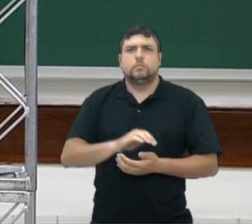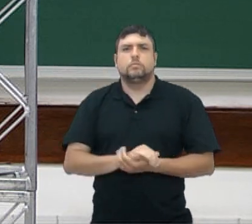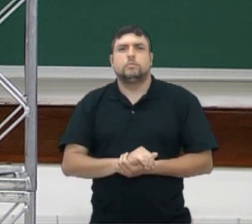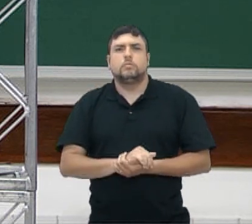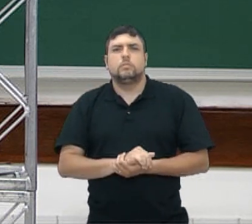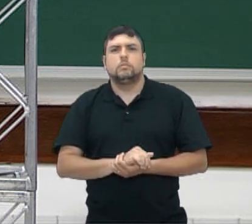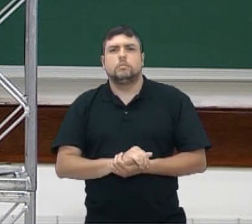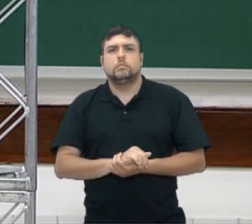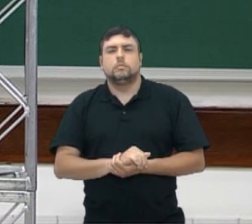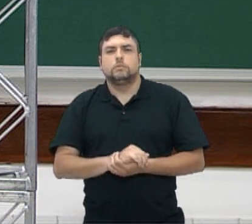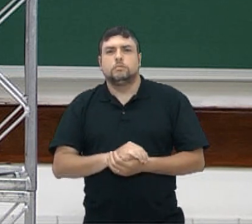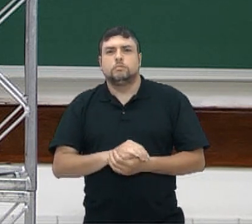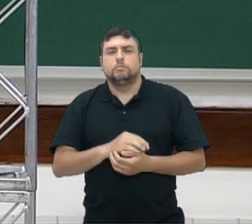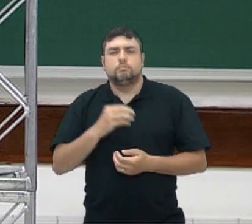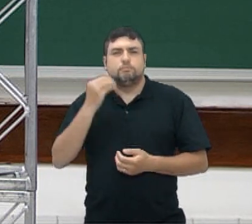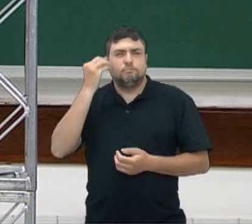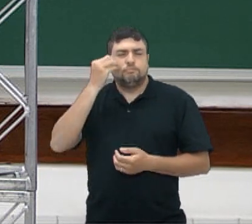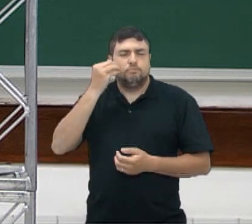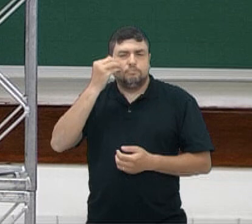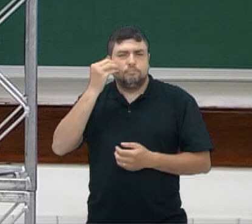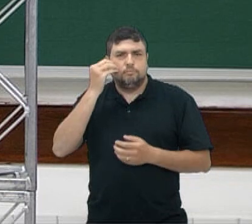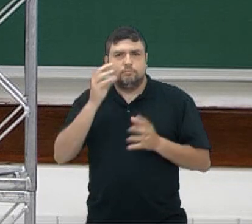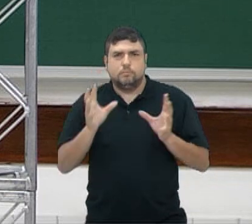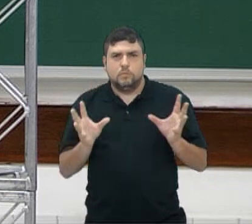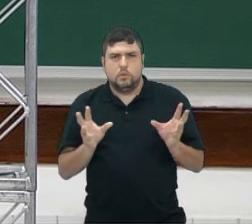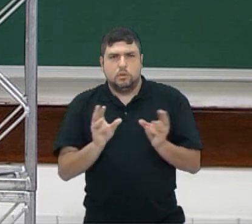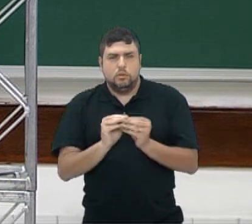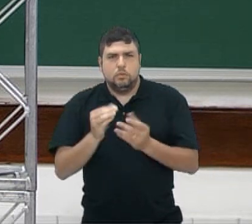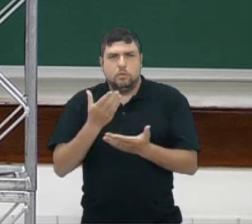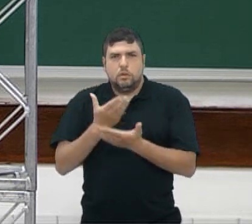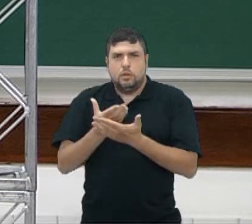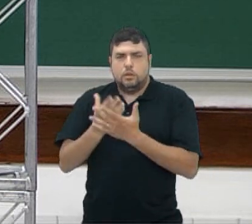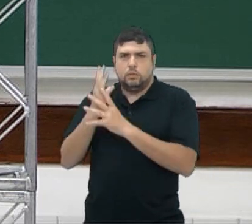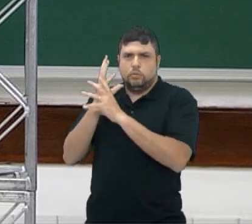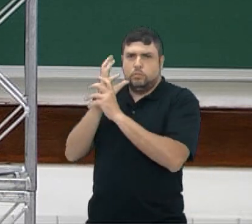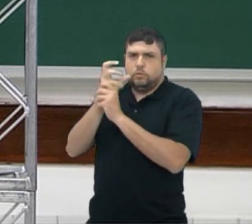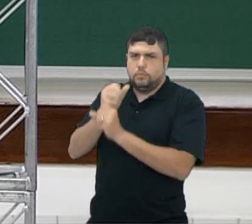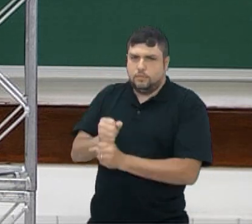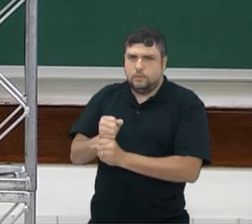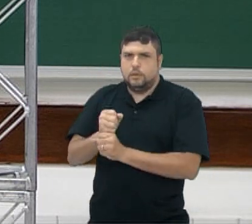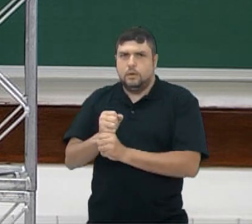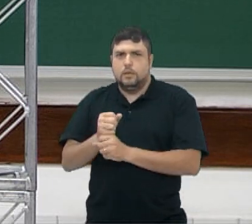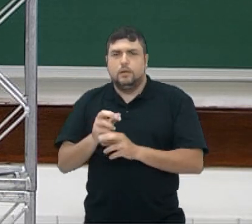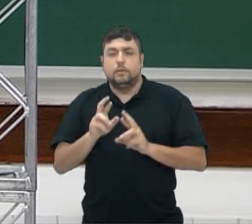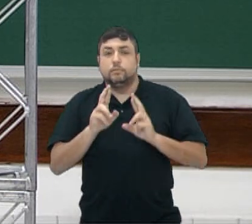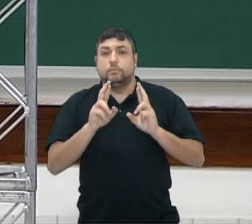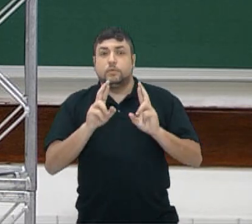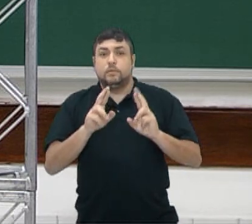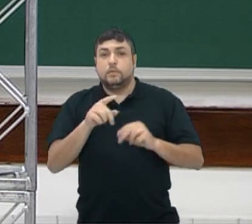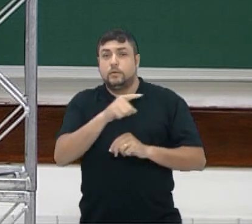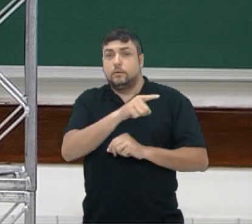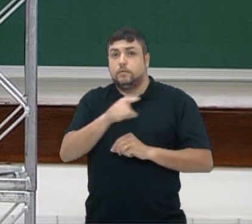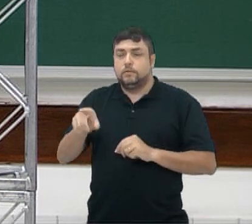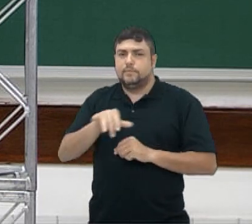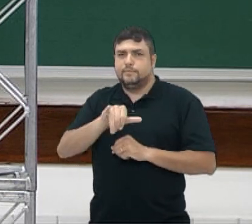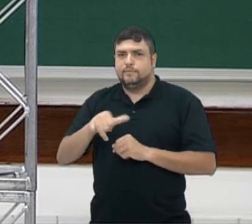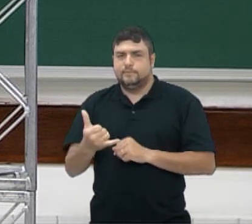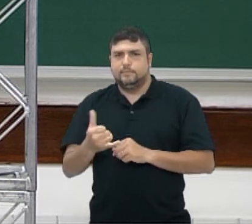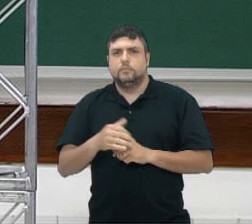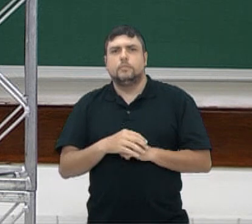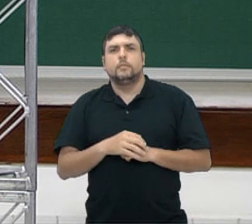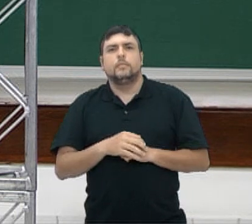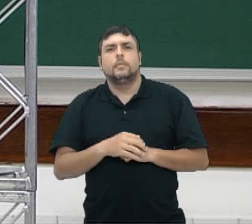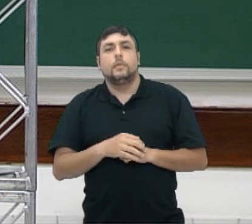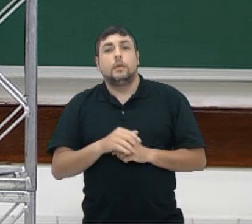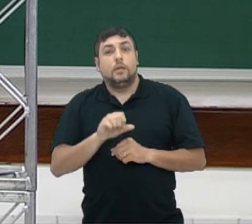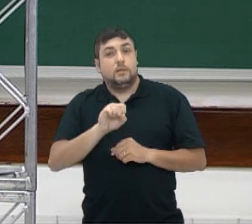aqui fazer uma rápida explicação, né? Essas são aulas de retomadas, eu espero que você esteja aproveitando. Sempre é importante que